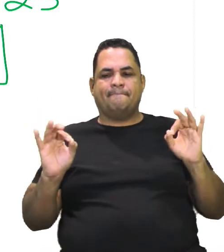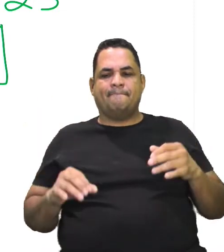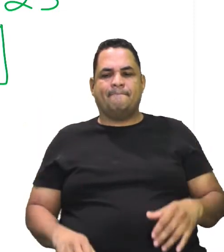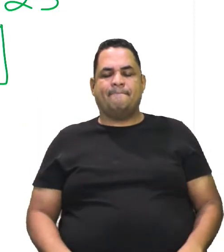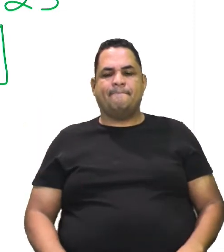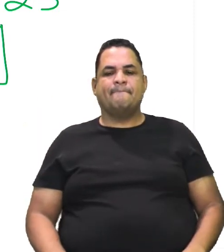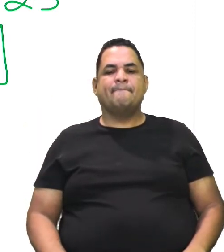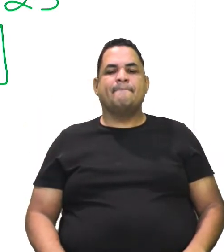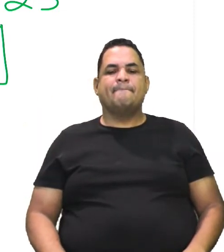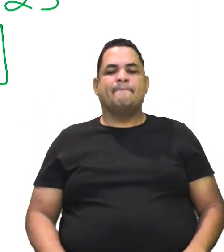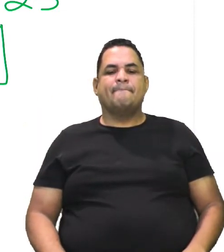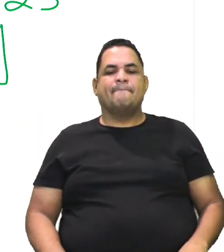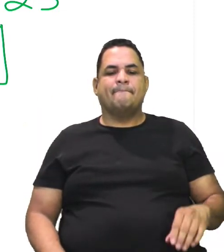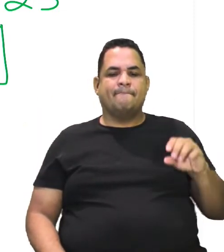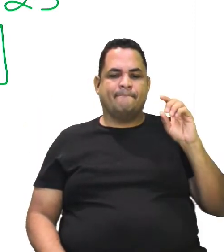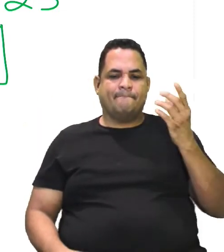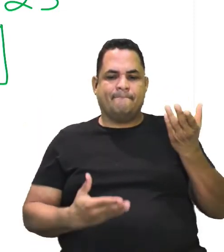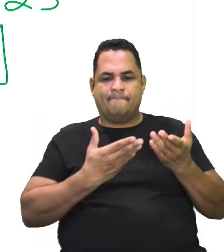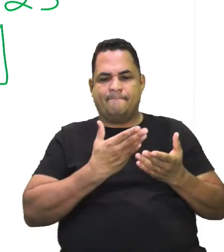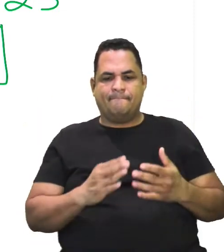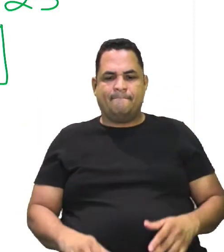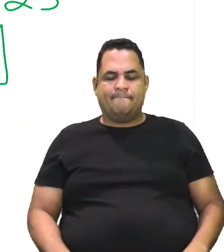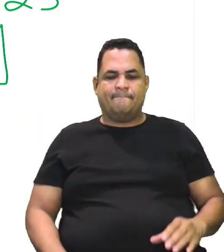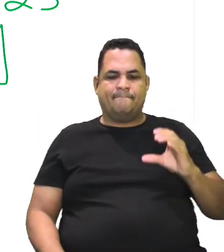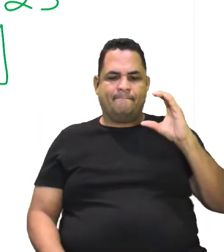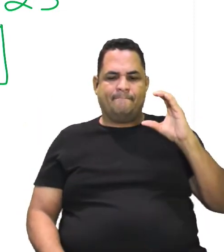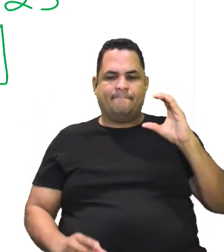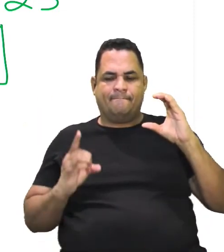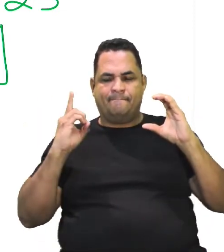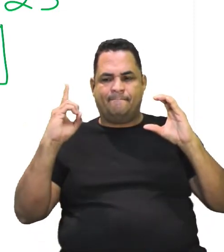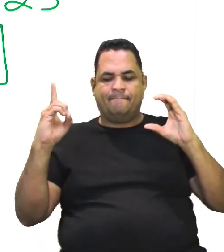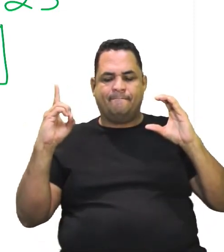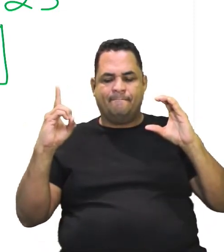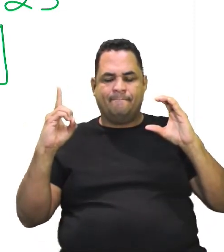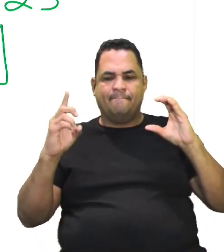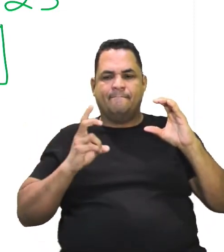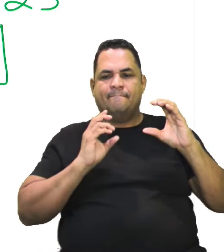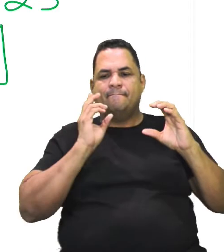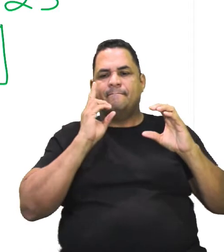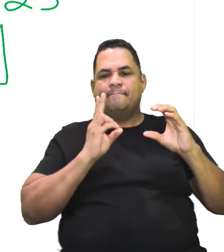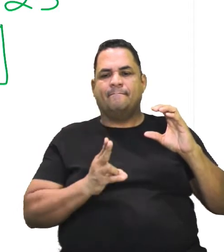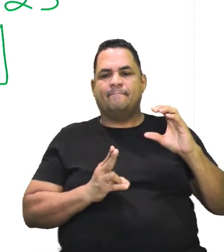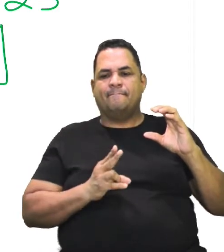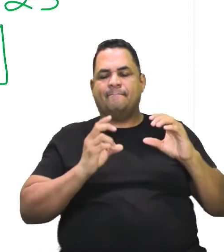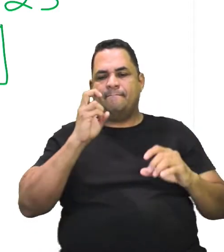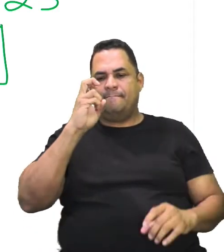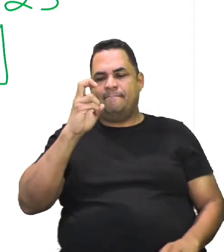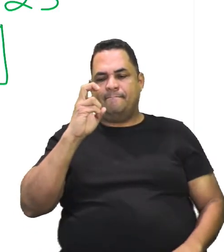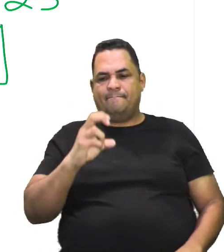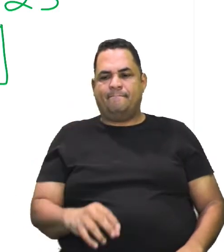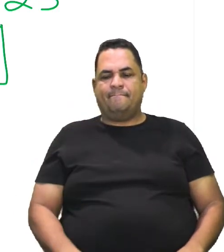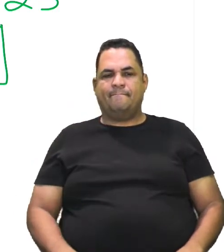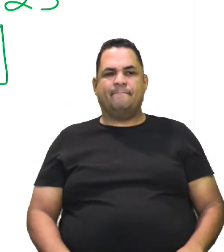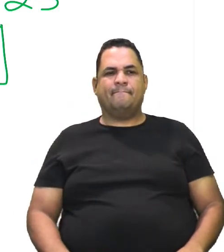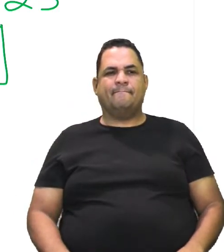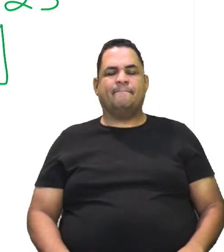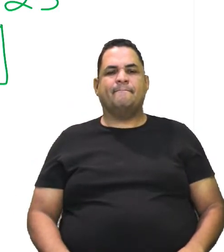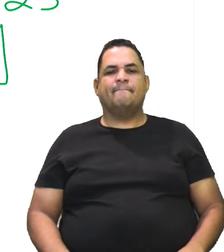aqui é a distância, tá? A distância entre esses dois pontos C e D vale 5